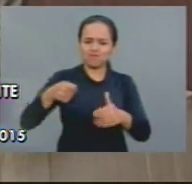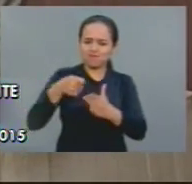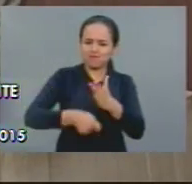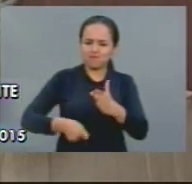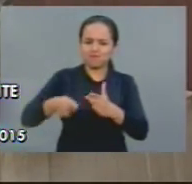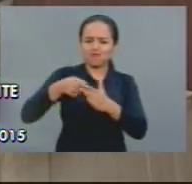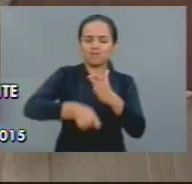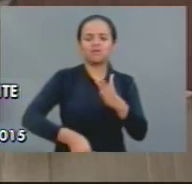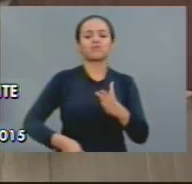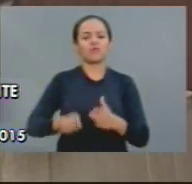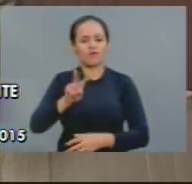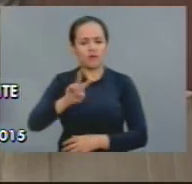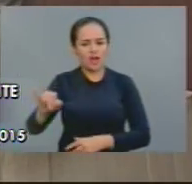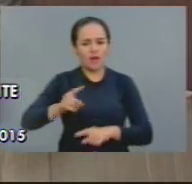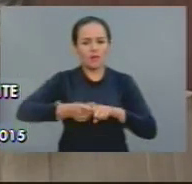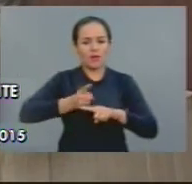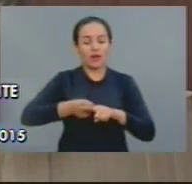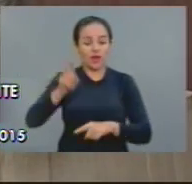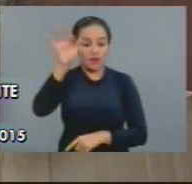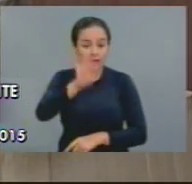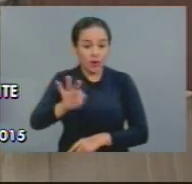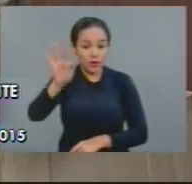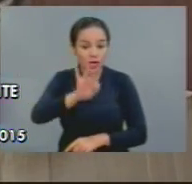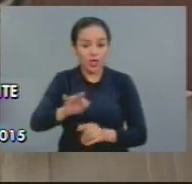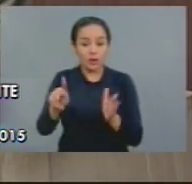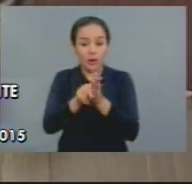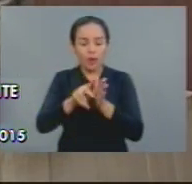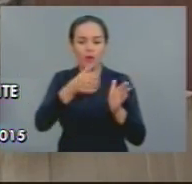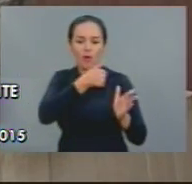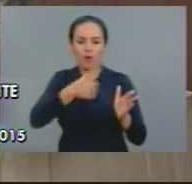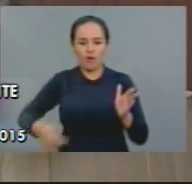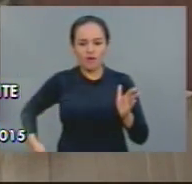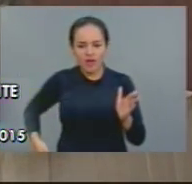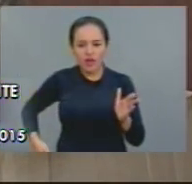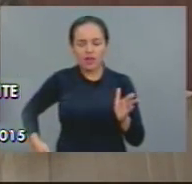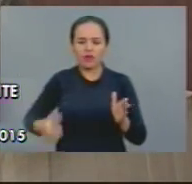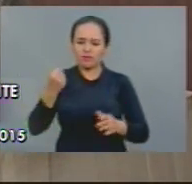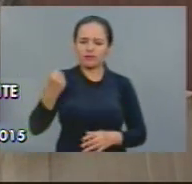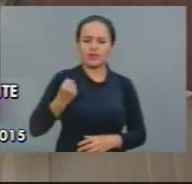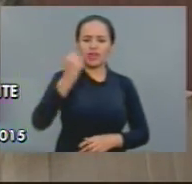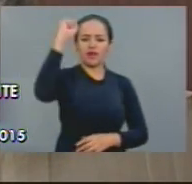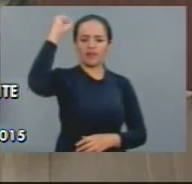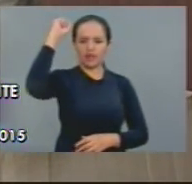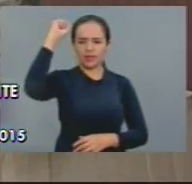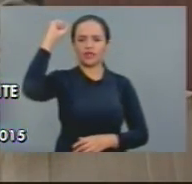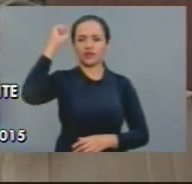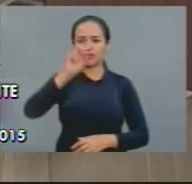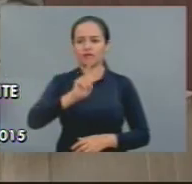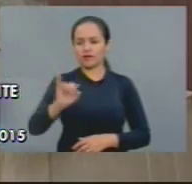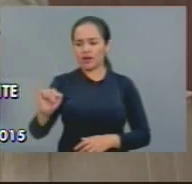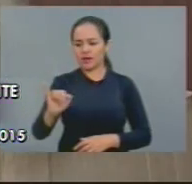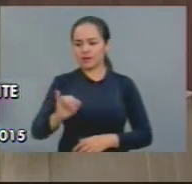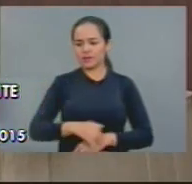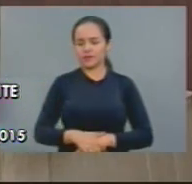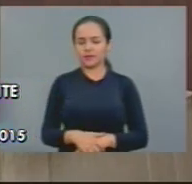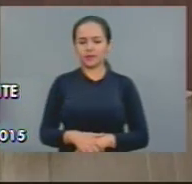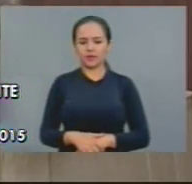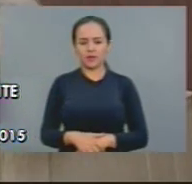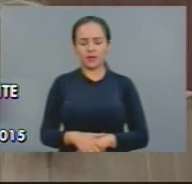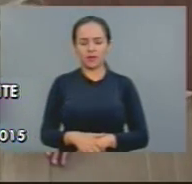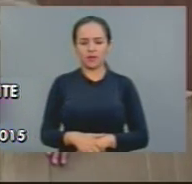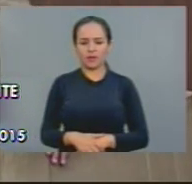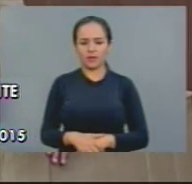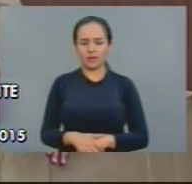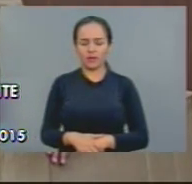Universidade Pública do Ceará. Nós não vamos morrer educadamente, porque nós não vamos morrer. O que